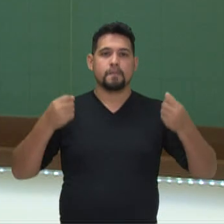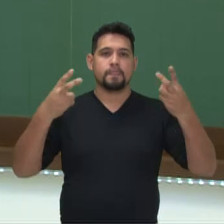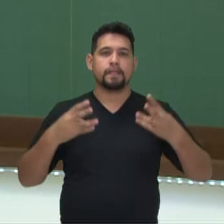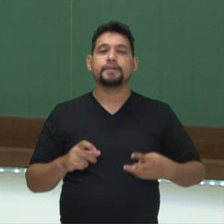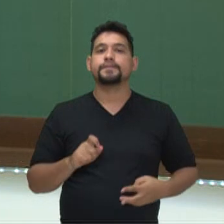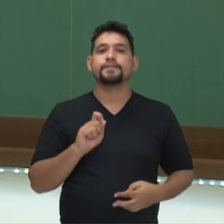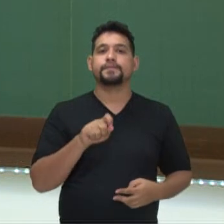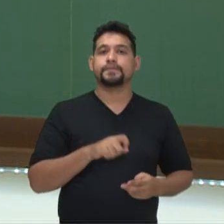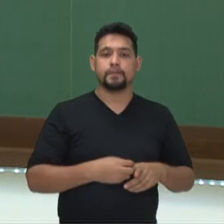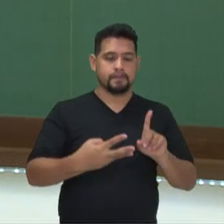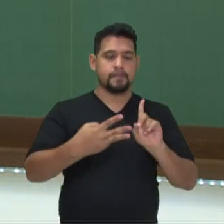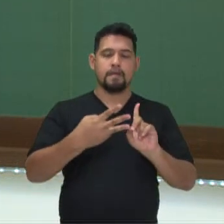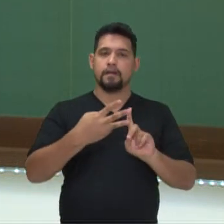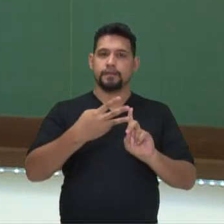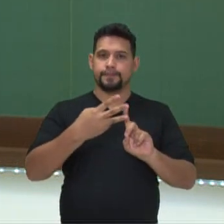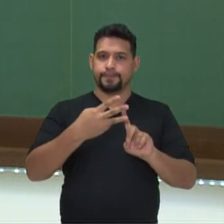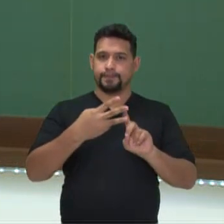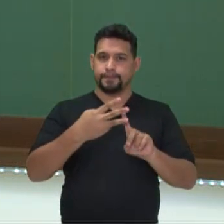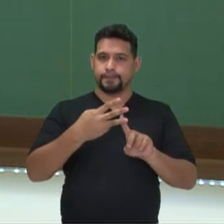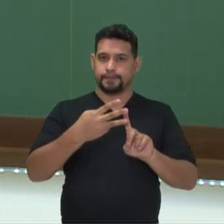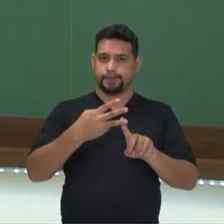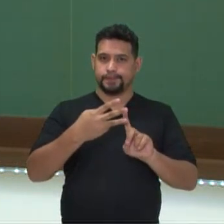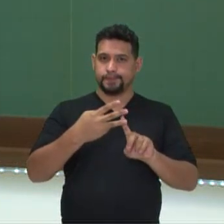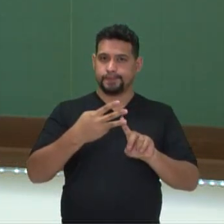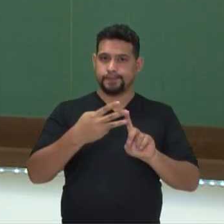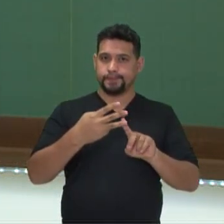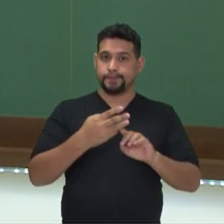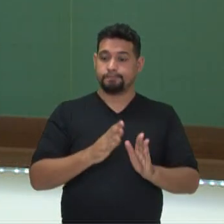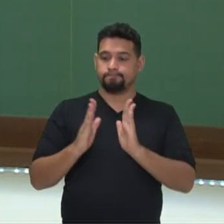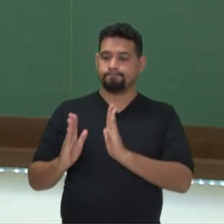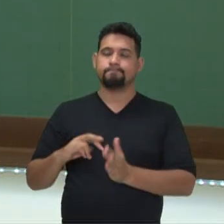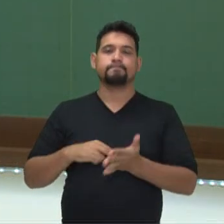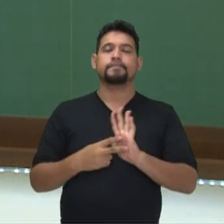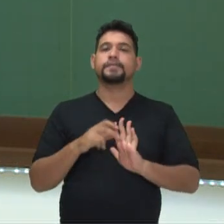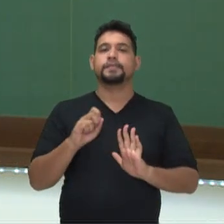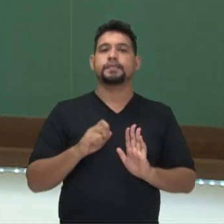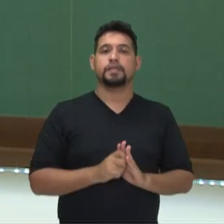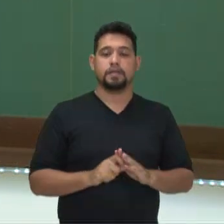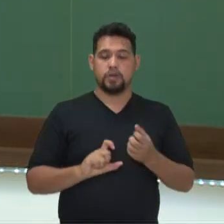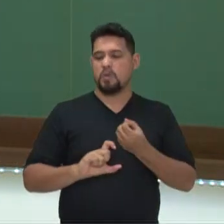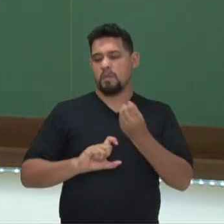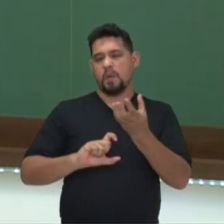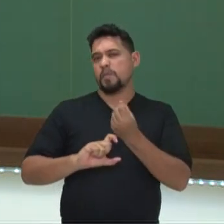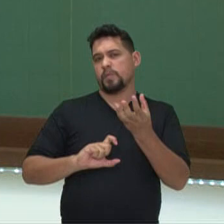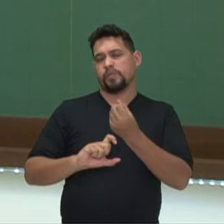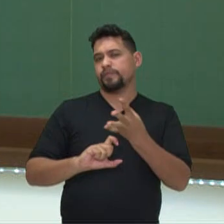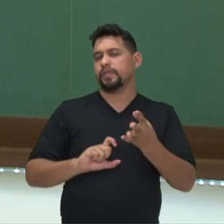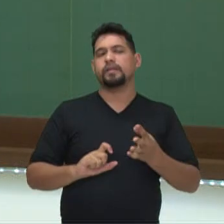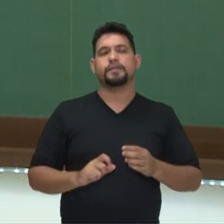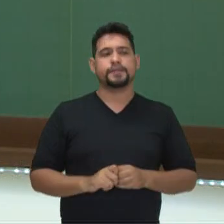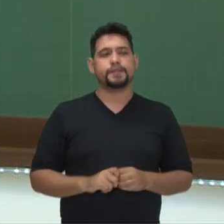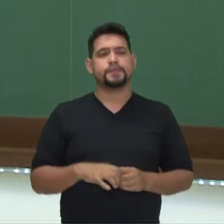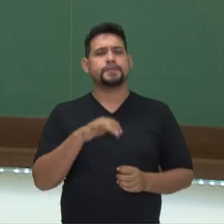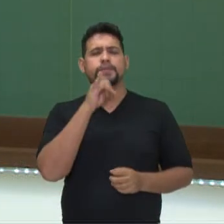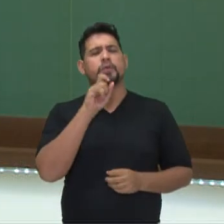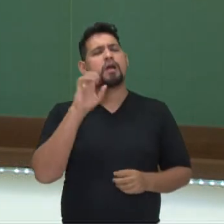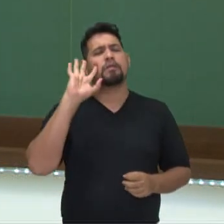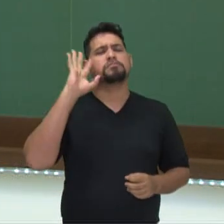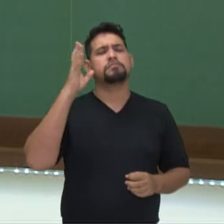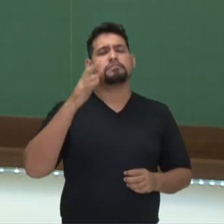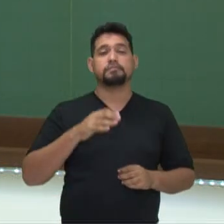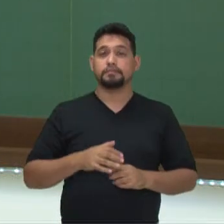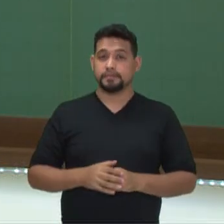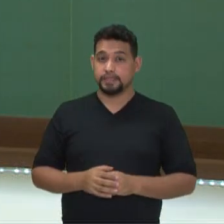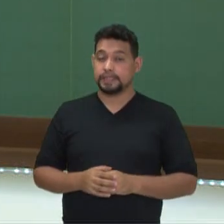pouquinho dessa terceira propriedade. Essa é a propriedade de potência de uma potência, tá? O que